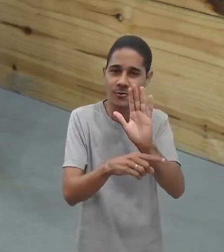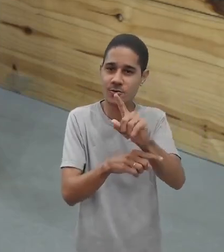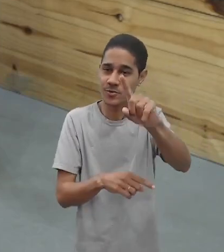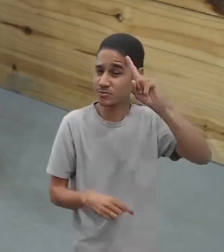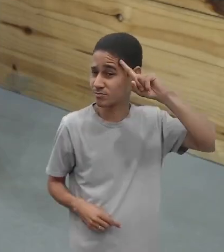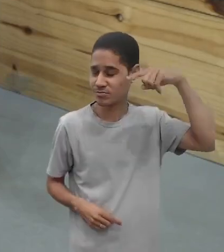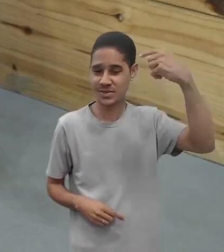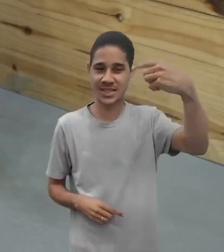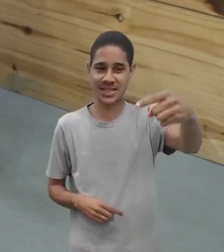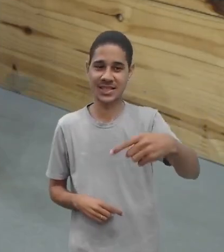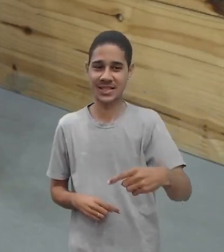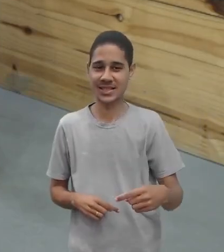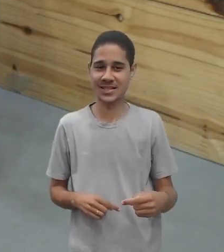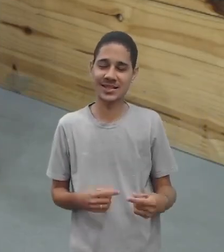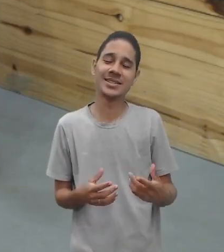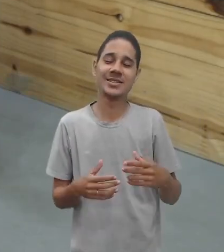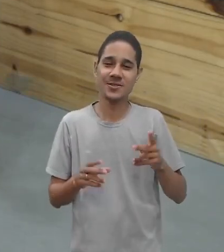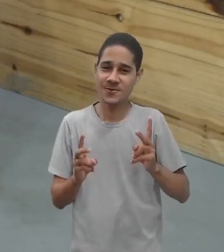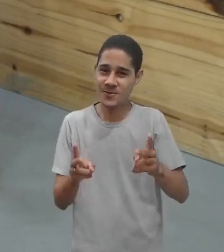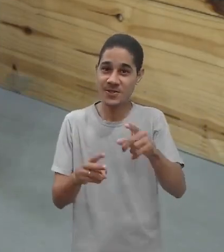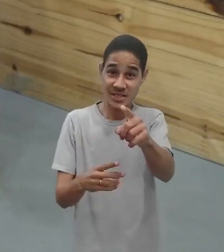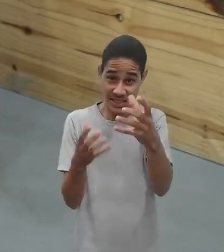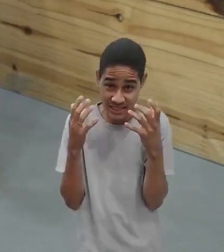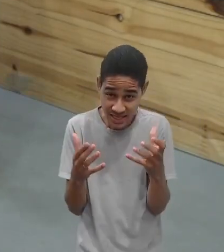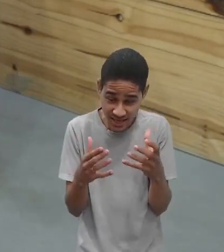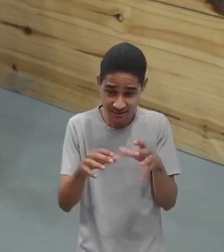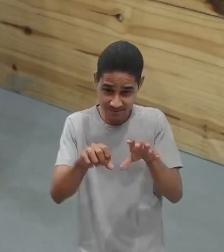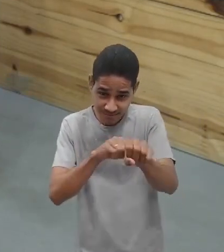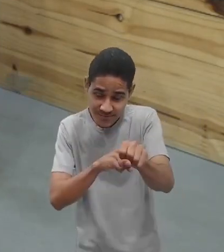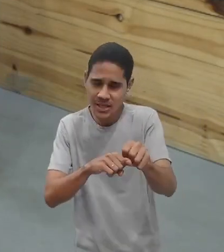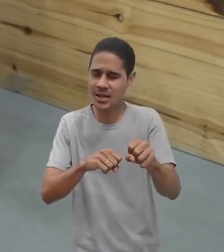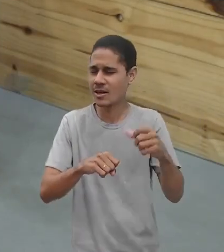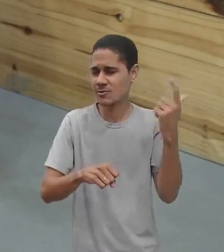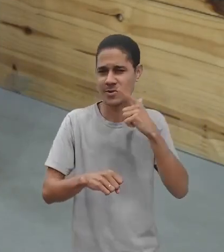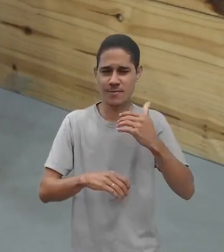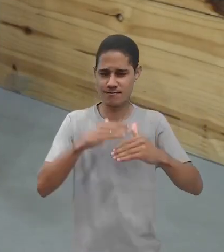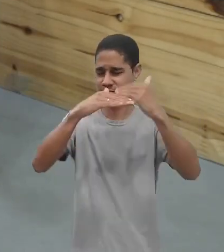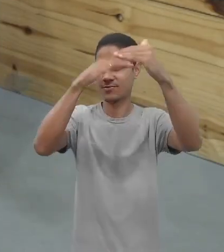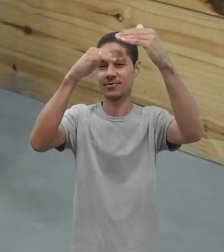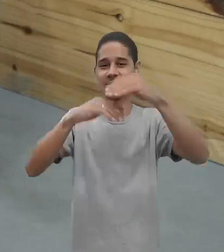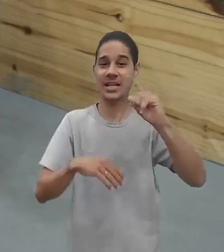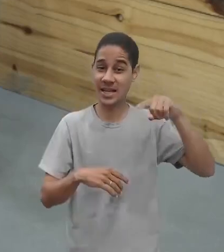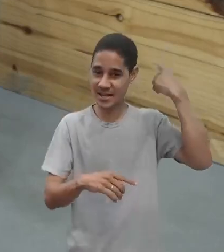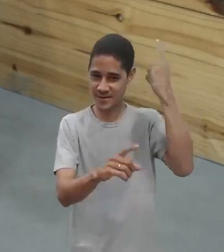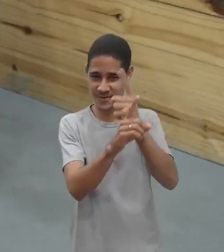E aí, o céu é o limite para todo aquele que se forma e se qualifica. Obrigada, Ana. Até a